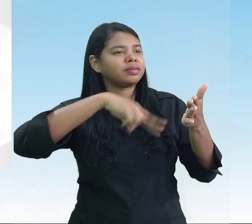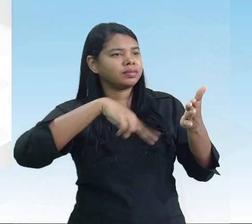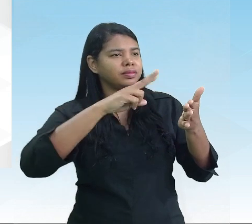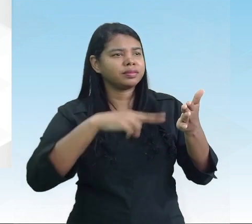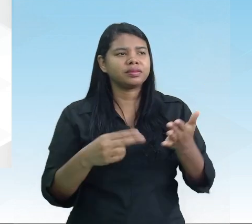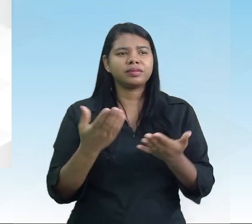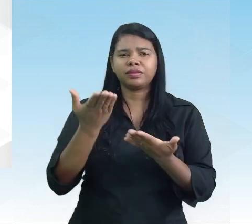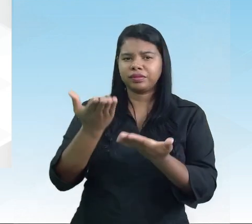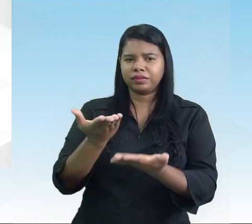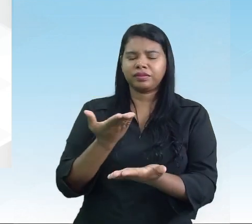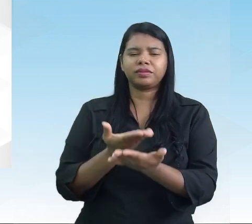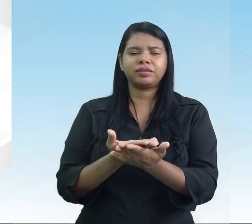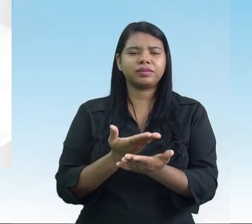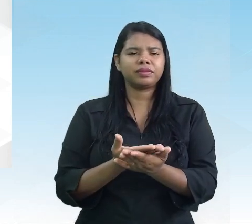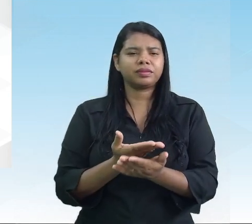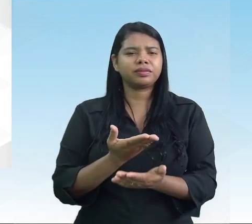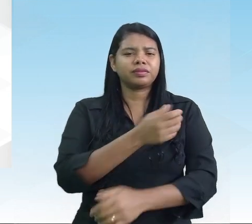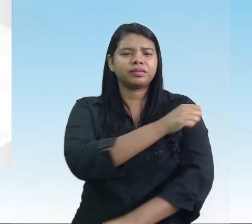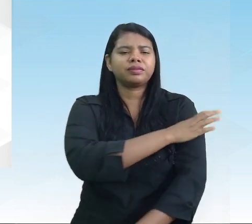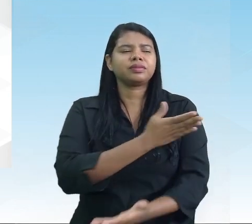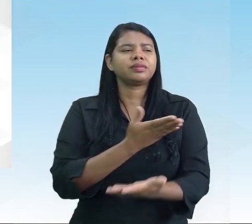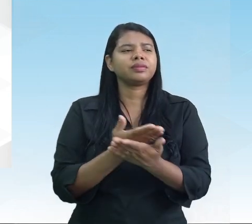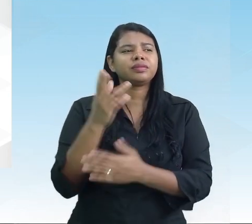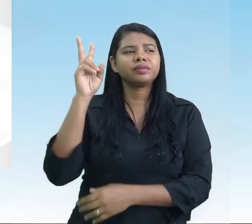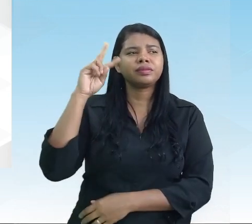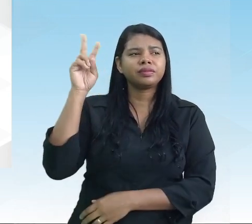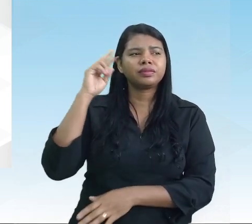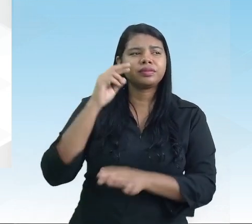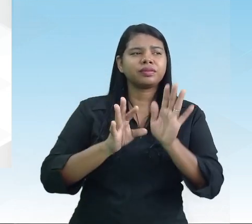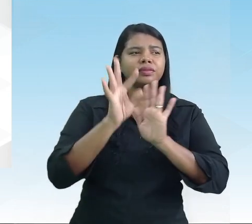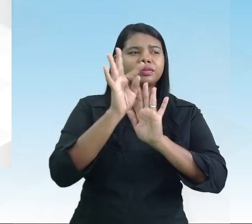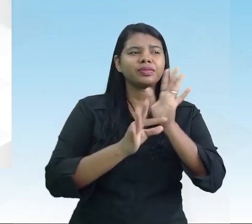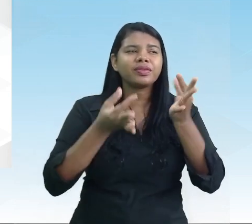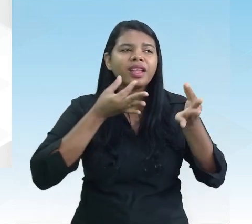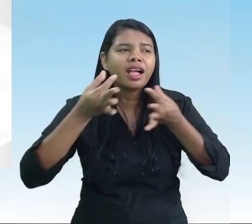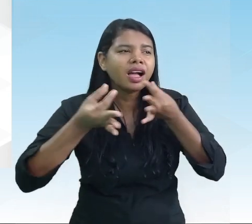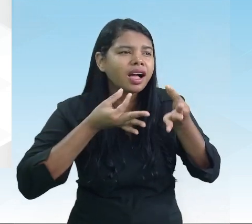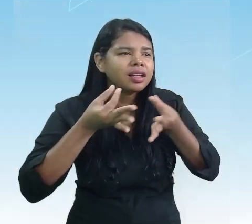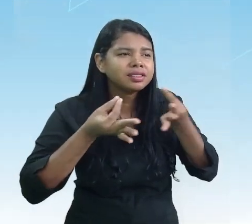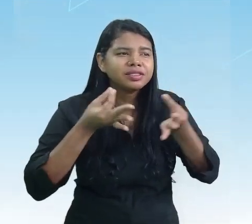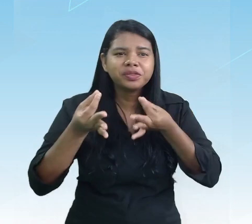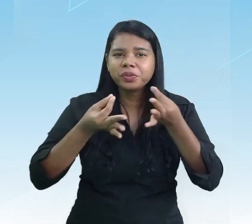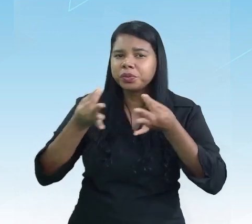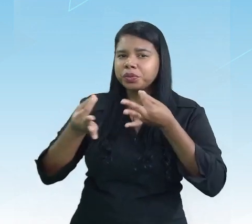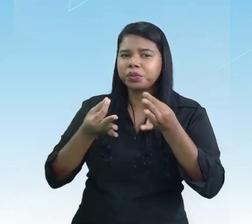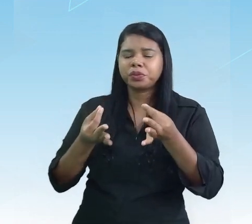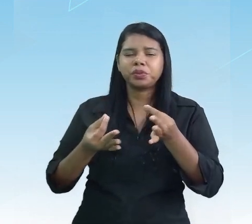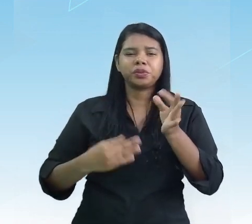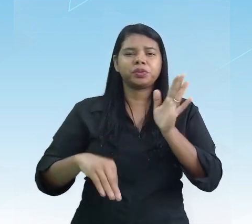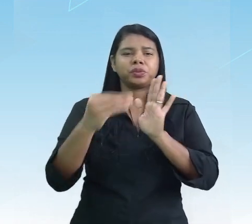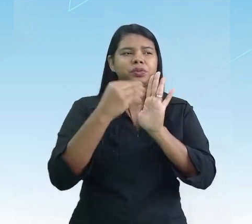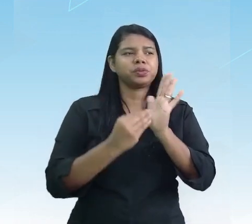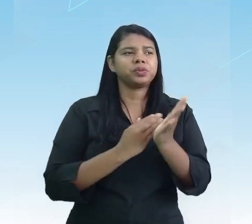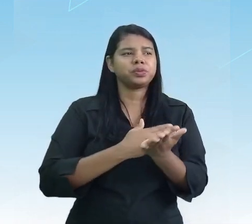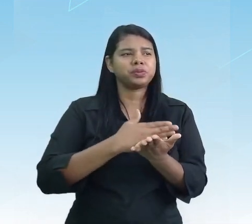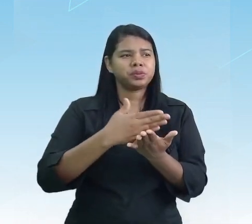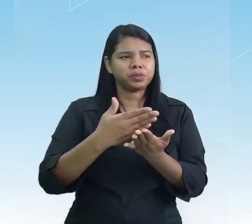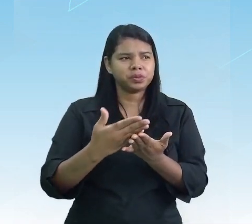você, estudante, tem que lembrar que o texto argumentativo, em geral, ele tem a introdução,